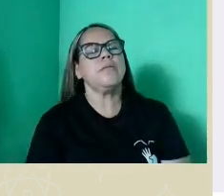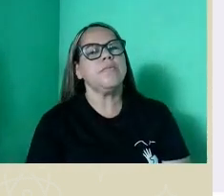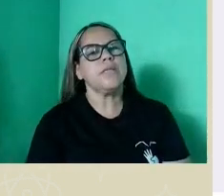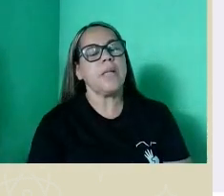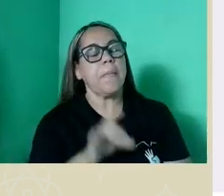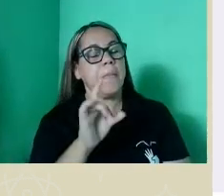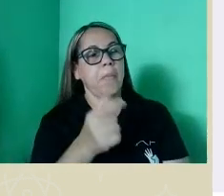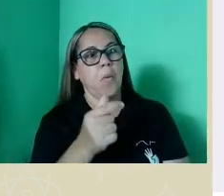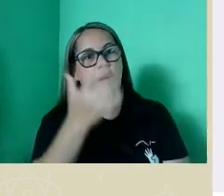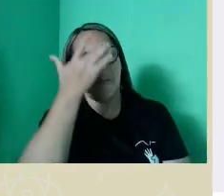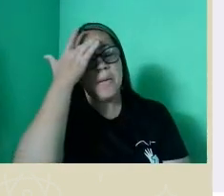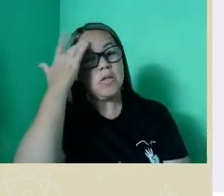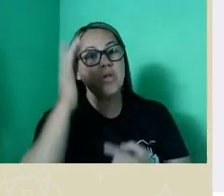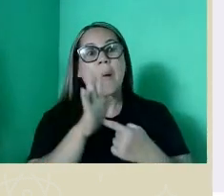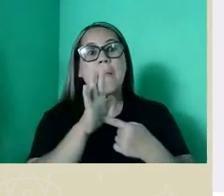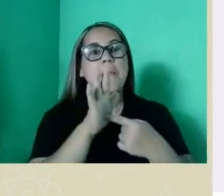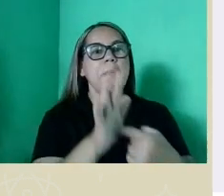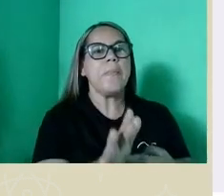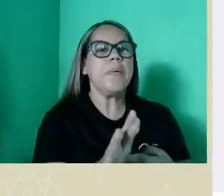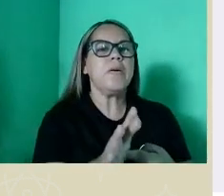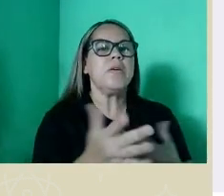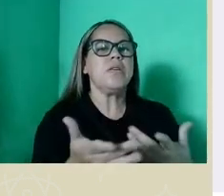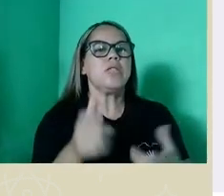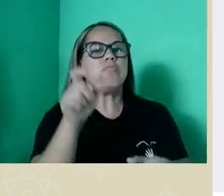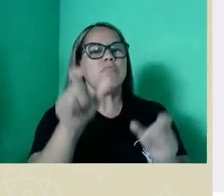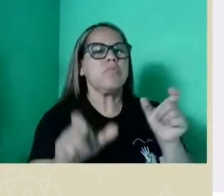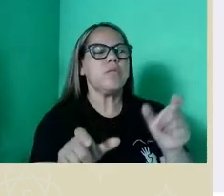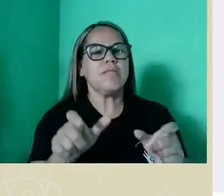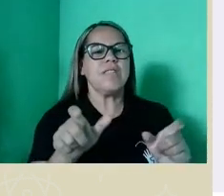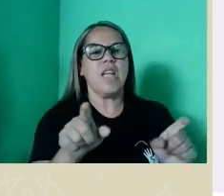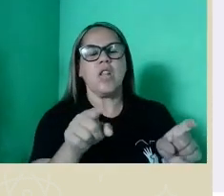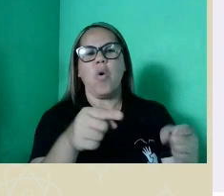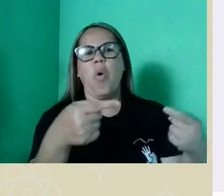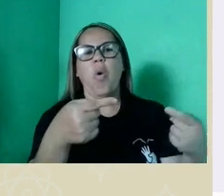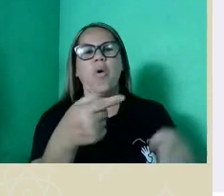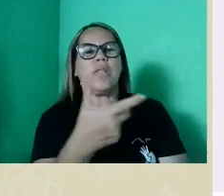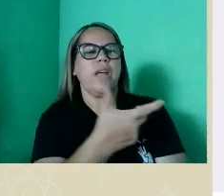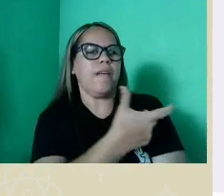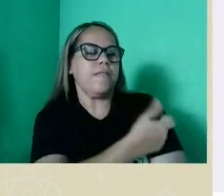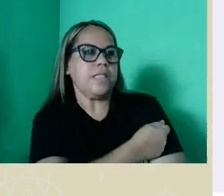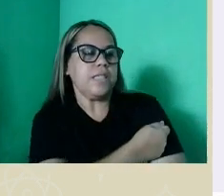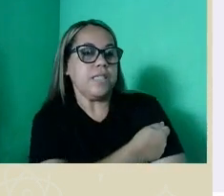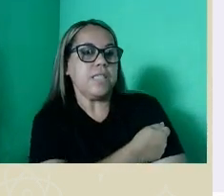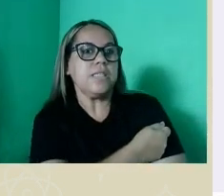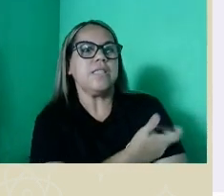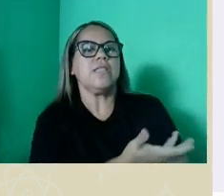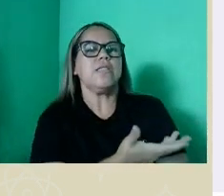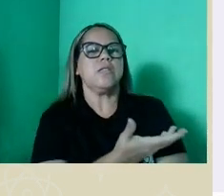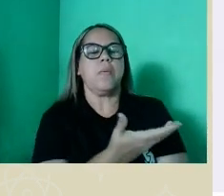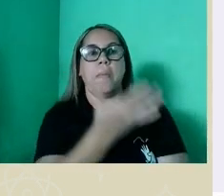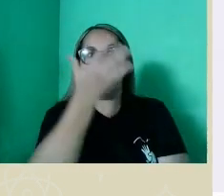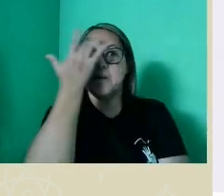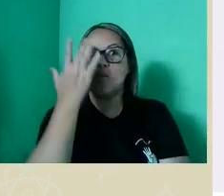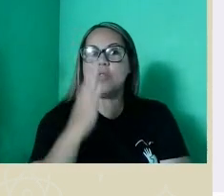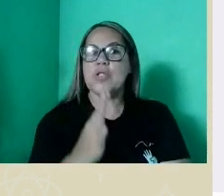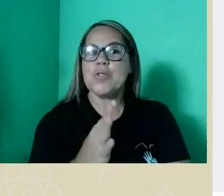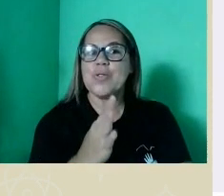representam personalidades anti-vacinas prominentes ou seja pessoas conhecidas né